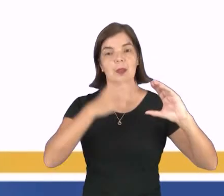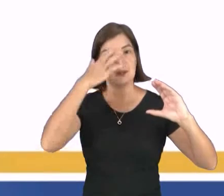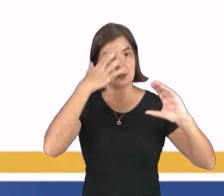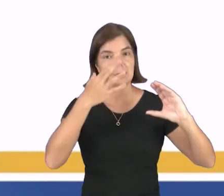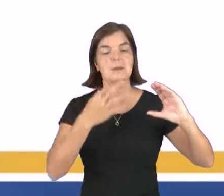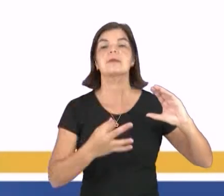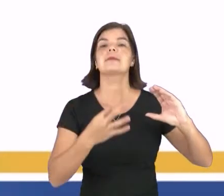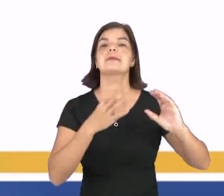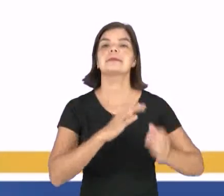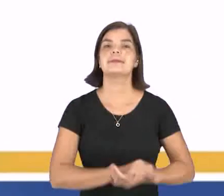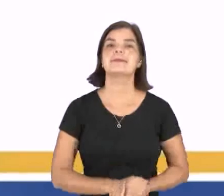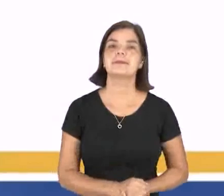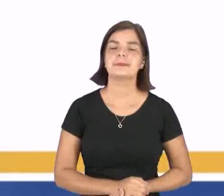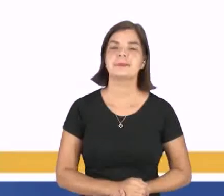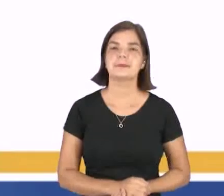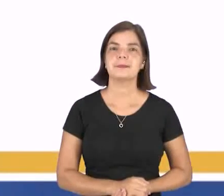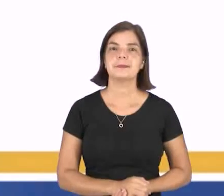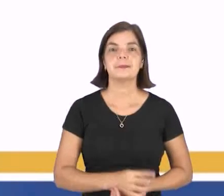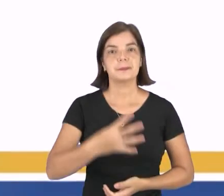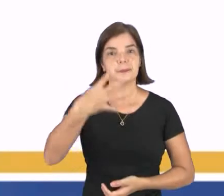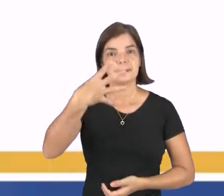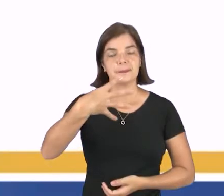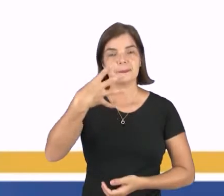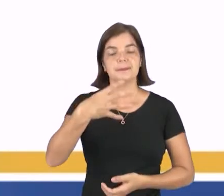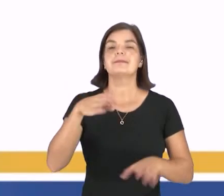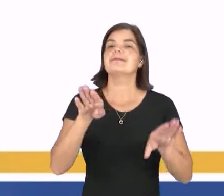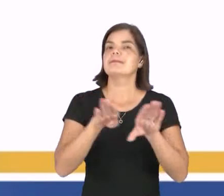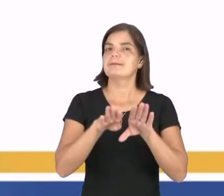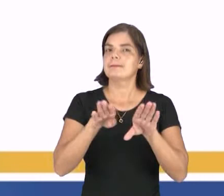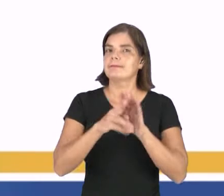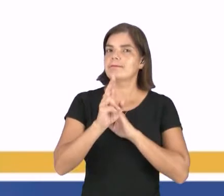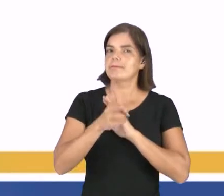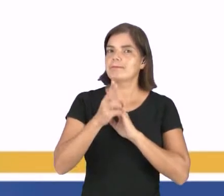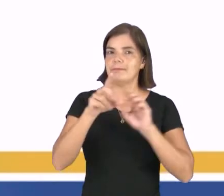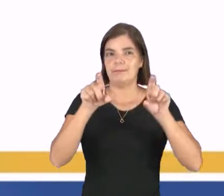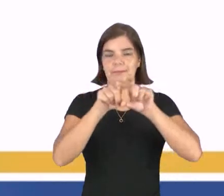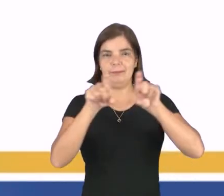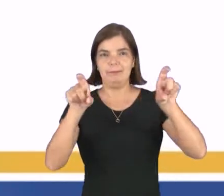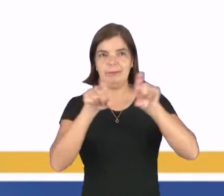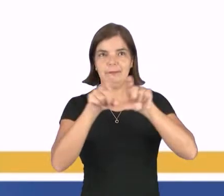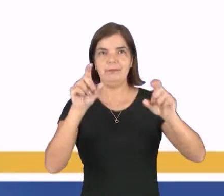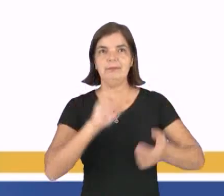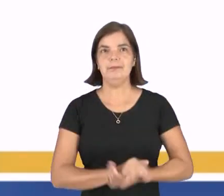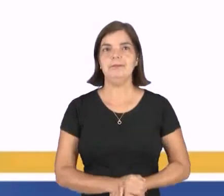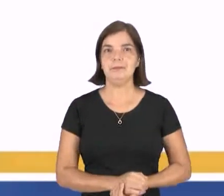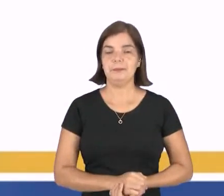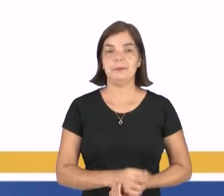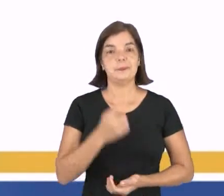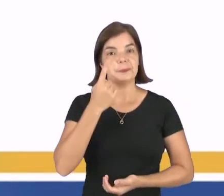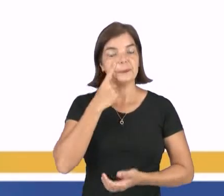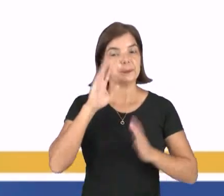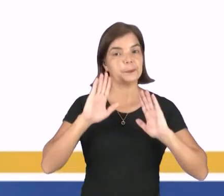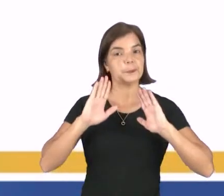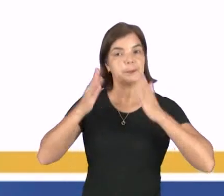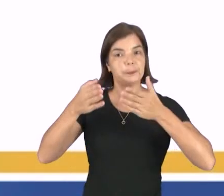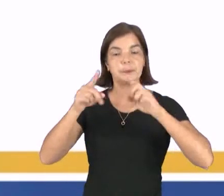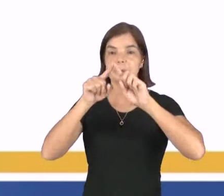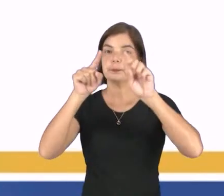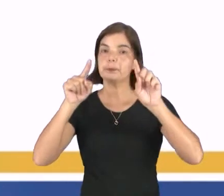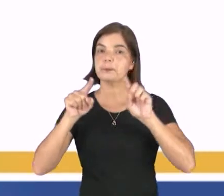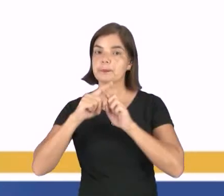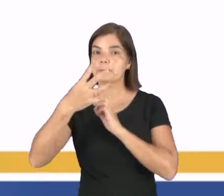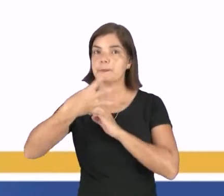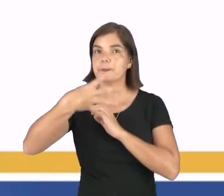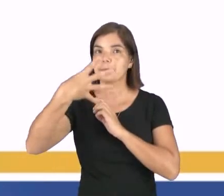certeza vamos à questão quatro também sobre a mesma tirinha agora vamos focar no último quadrinho